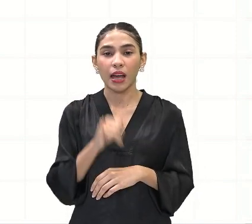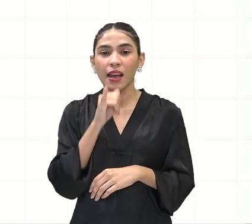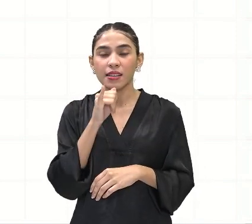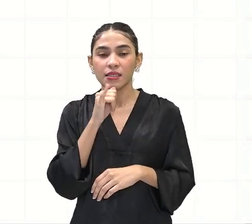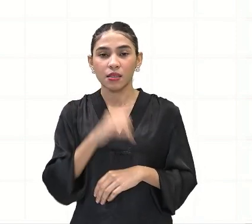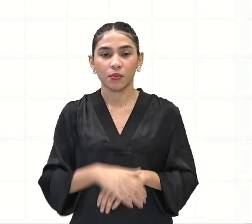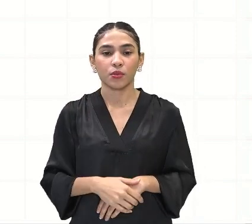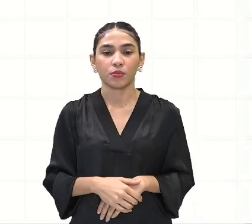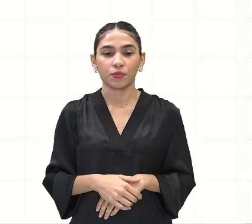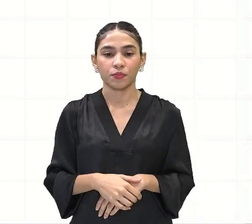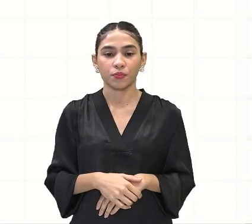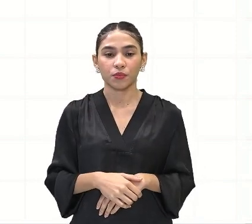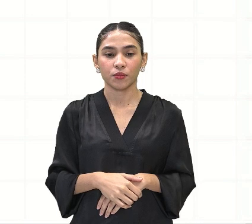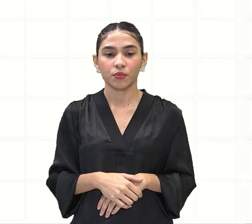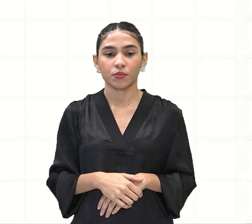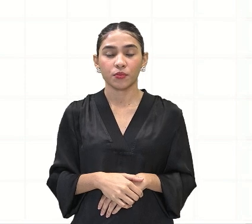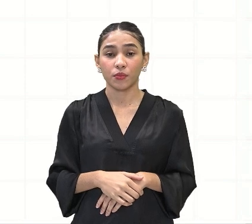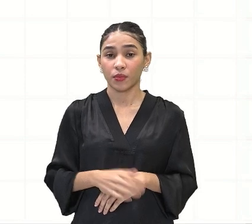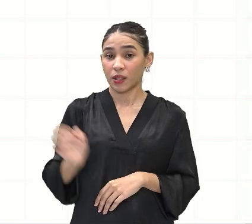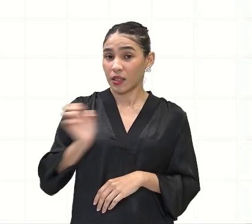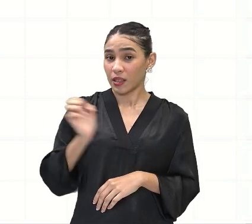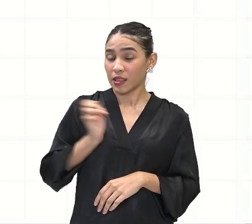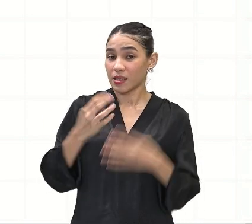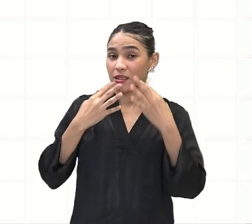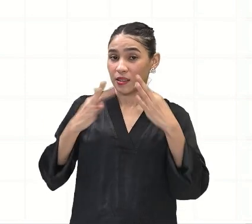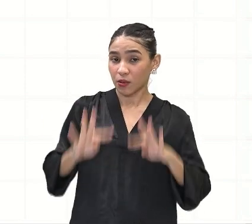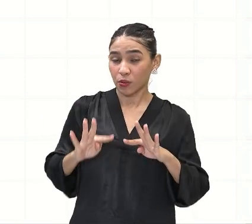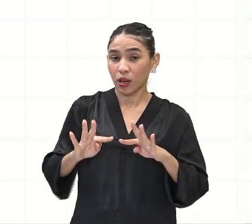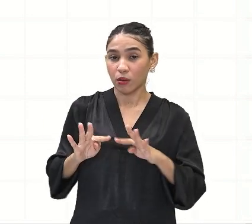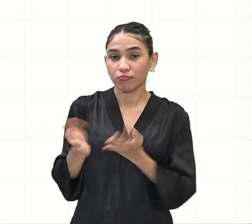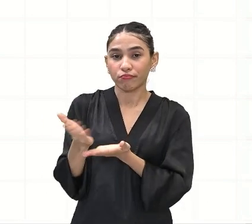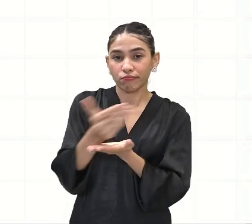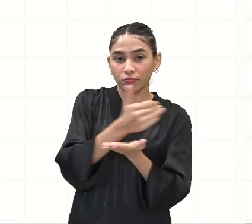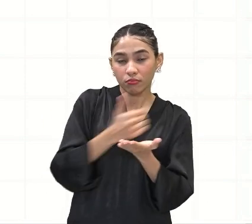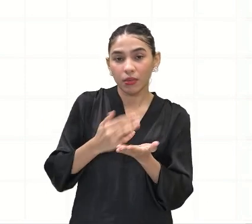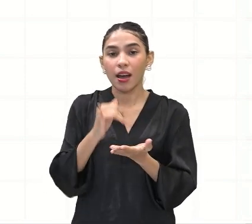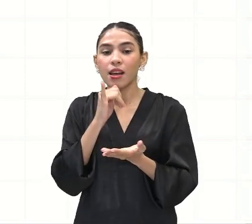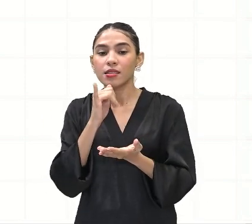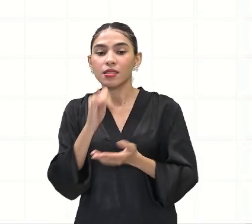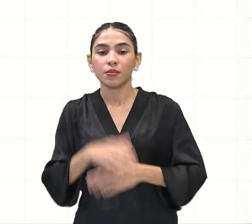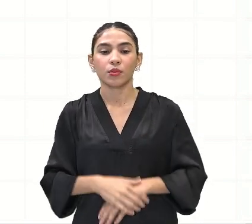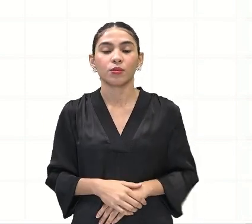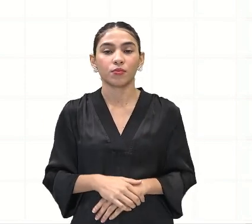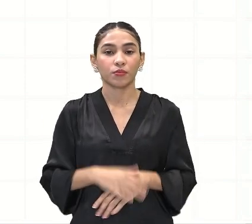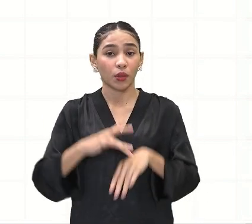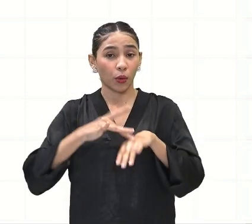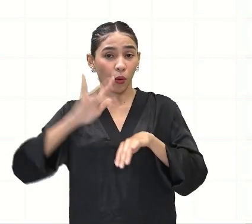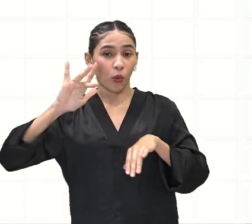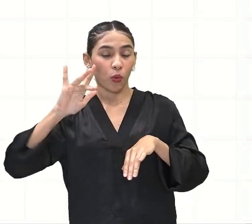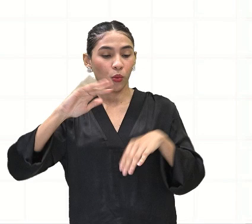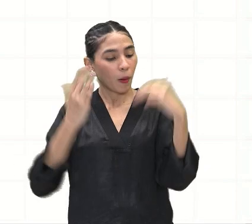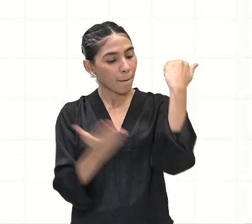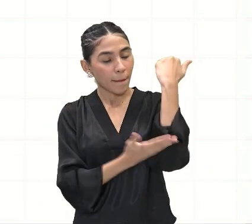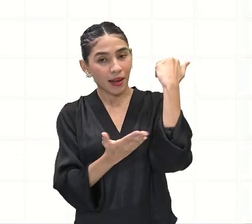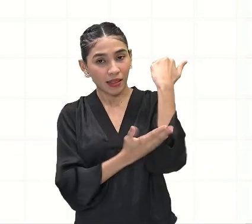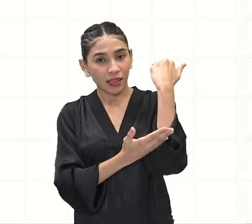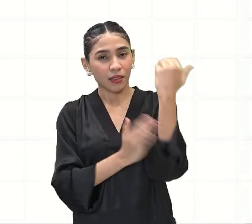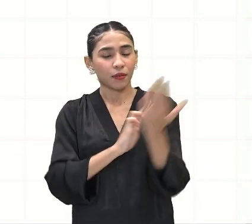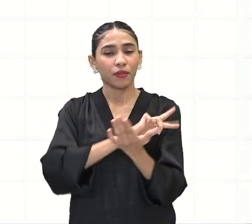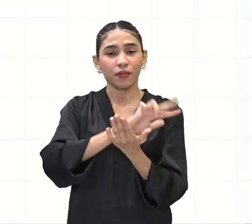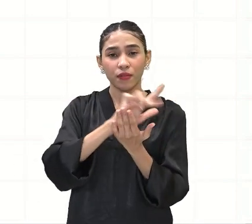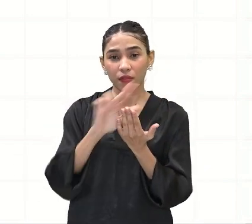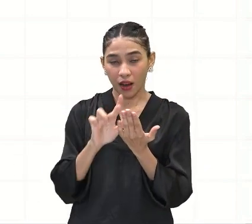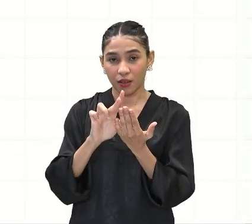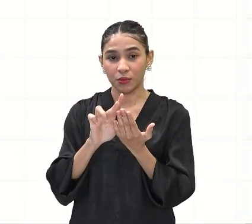principalmente, de riquezas naturais, como, por exemplo, ouro, madeira, entre